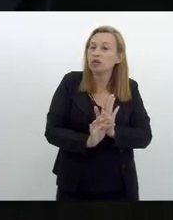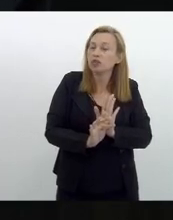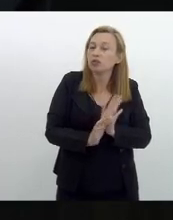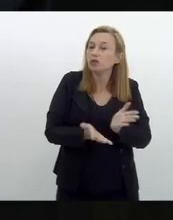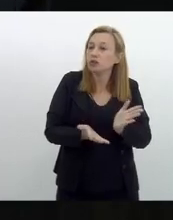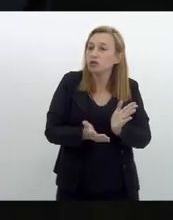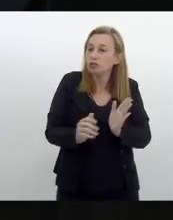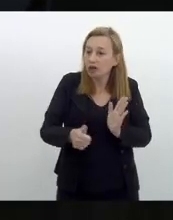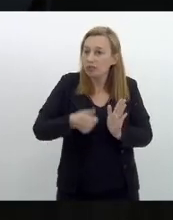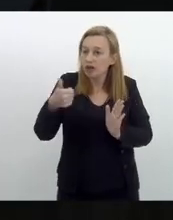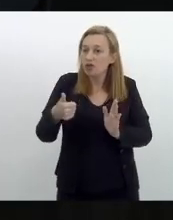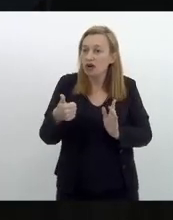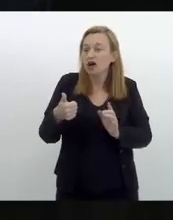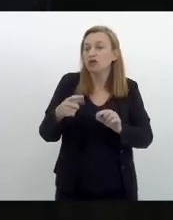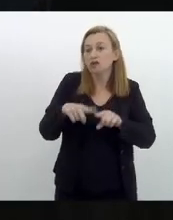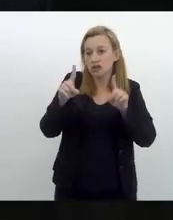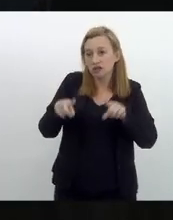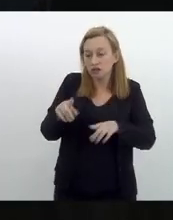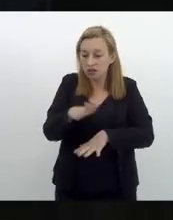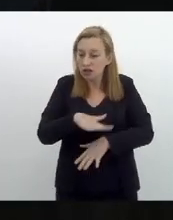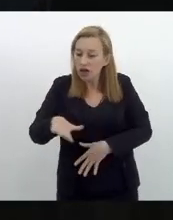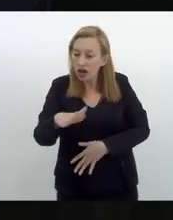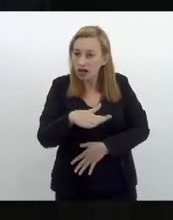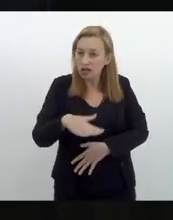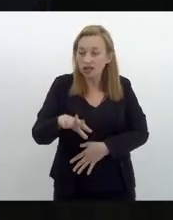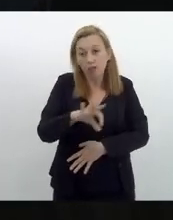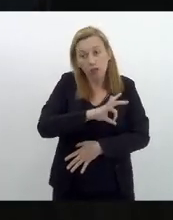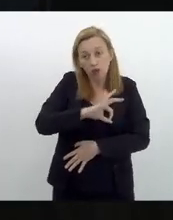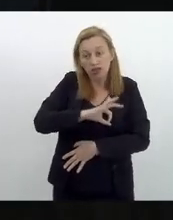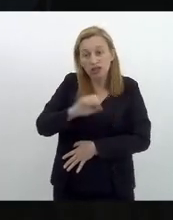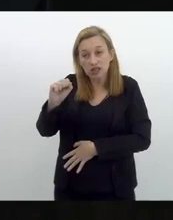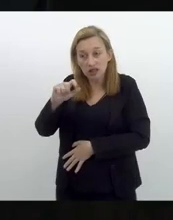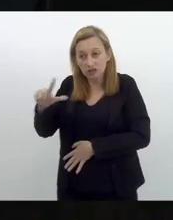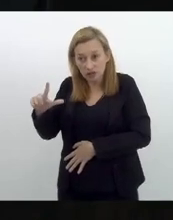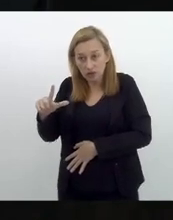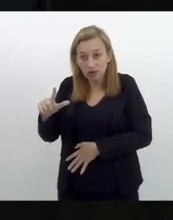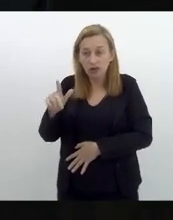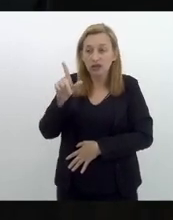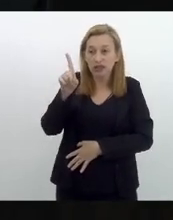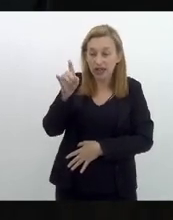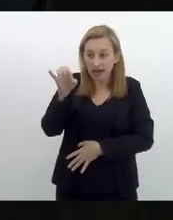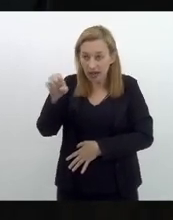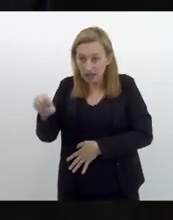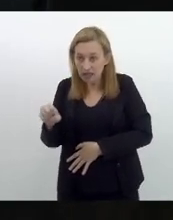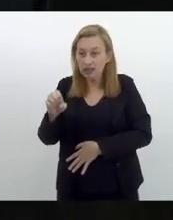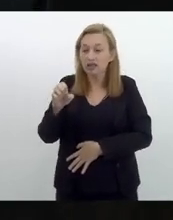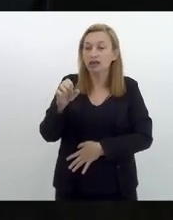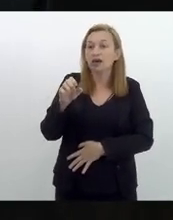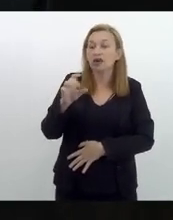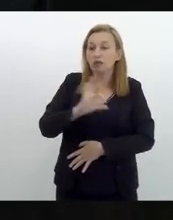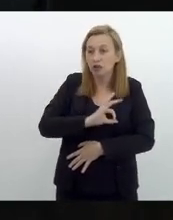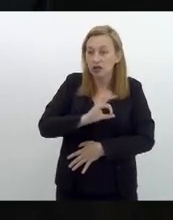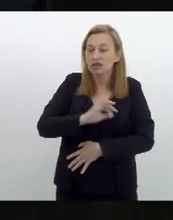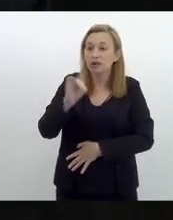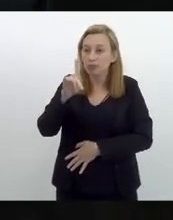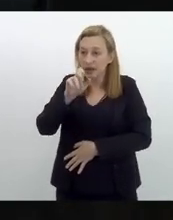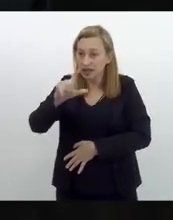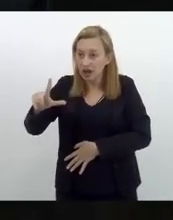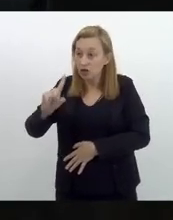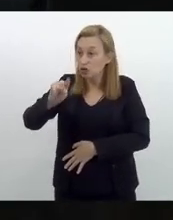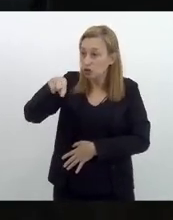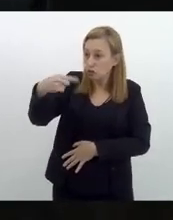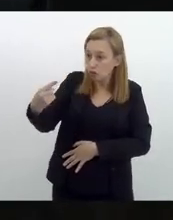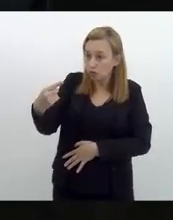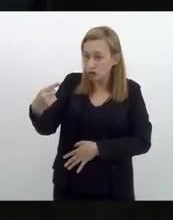os servidores tanto da área da polícia civil degase pelúcia penal e outras duas carreiras